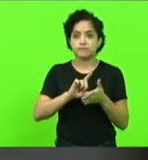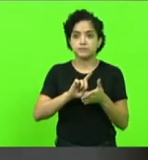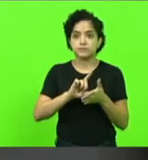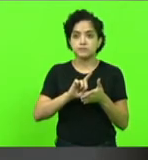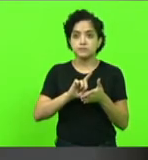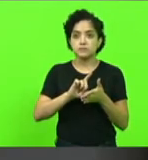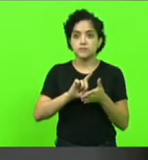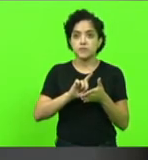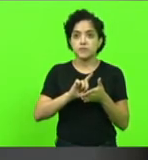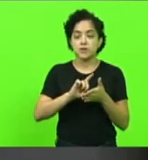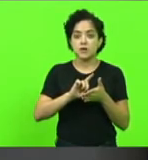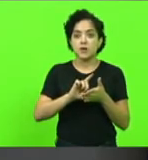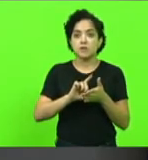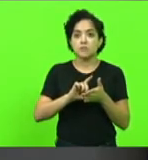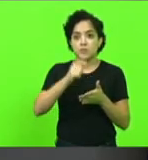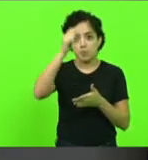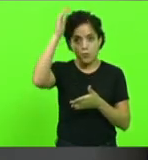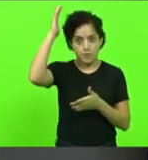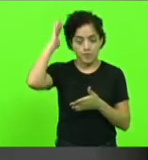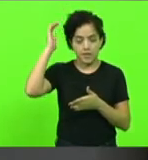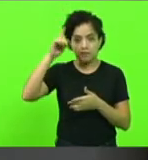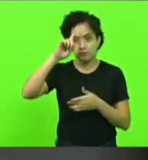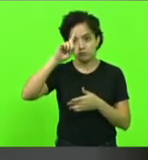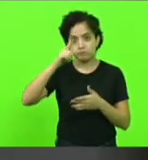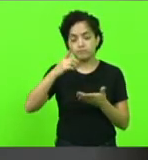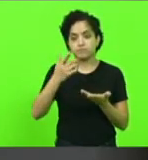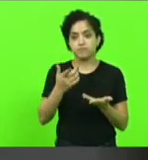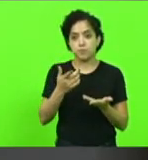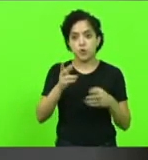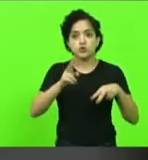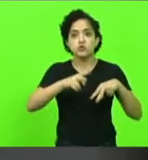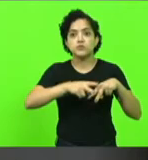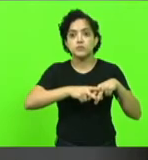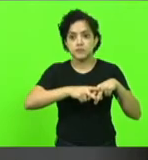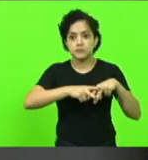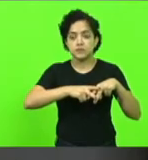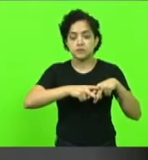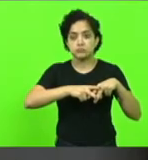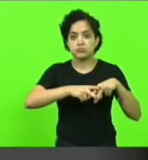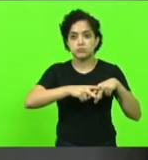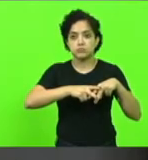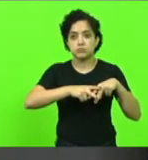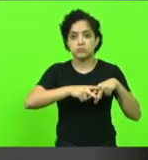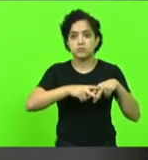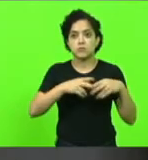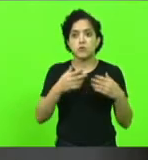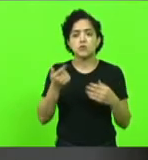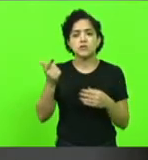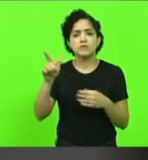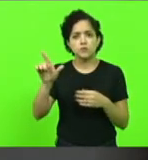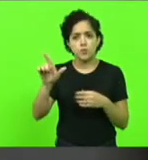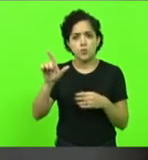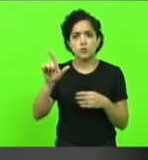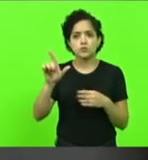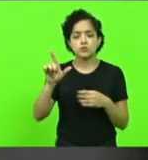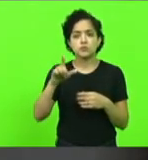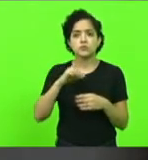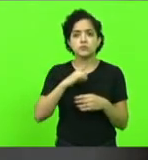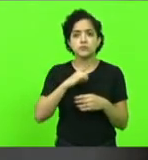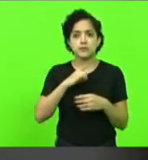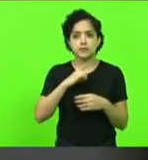bombeiro militar tem ordem de prisão. Esse é o de 24 horas. Mas teve um outro